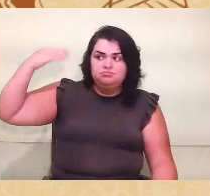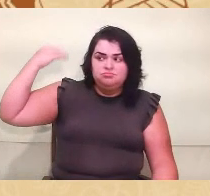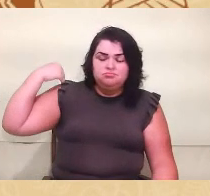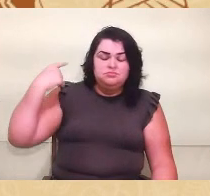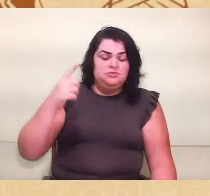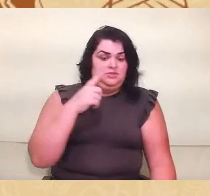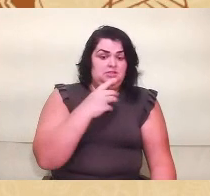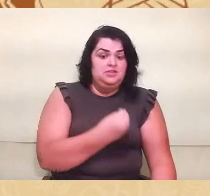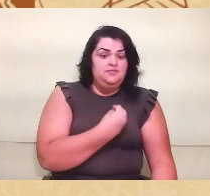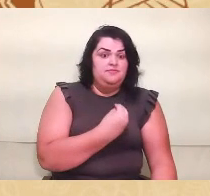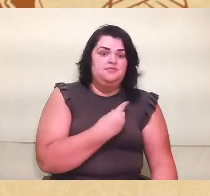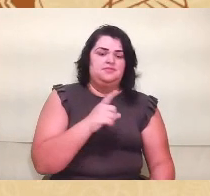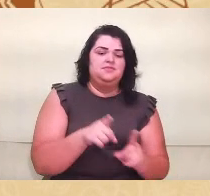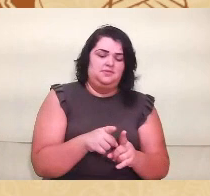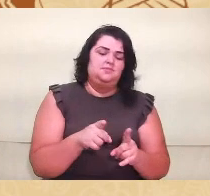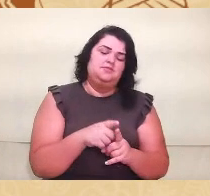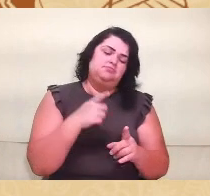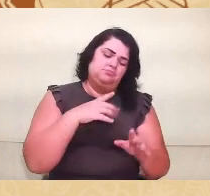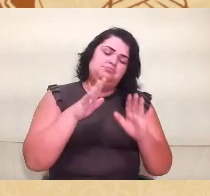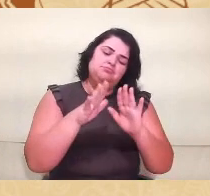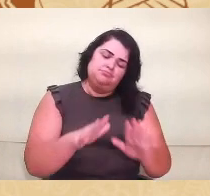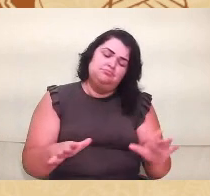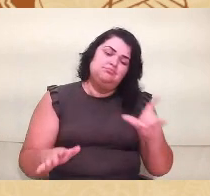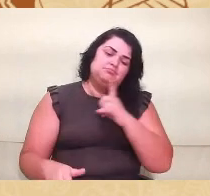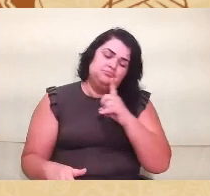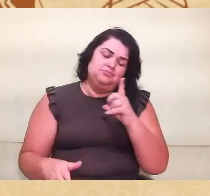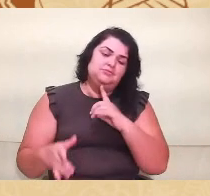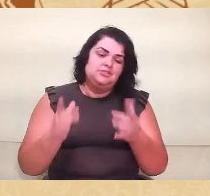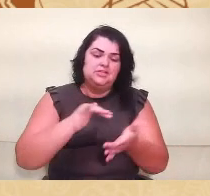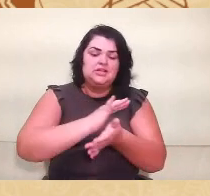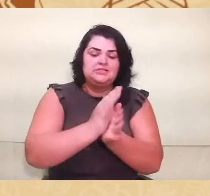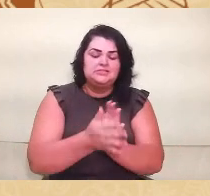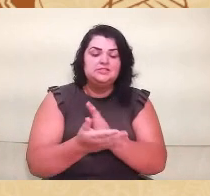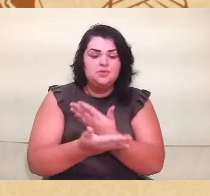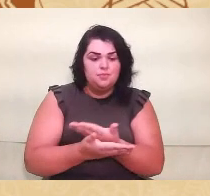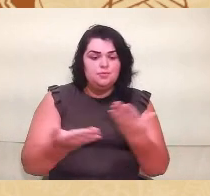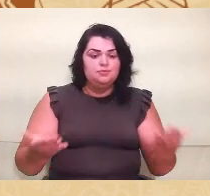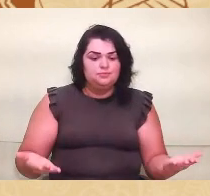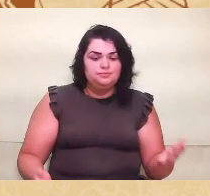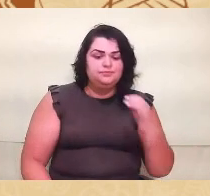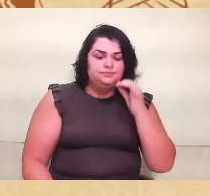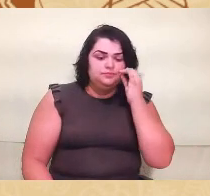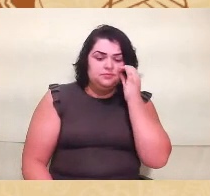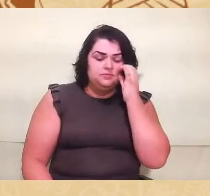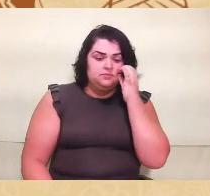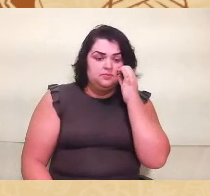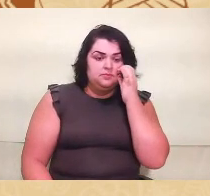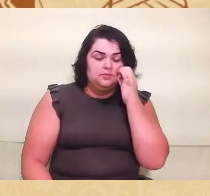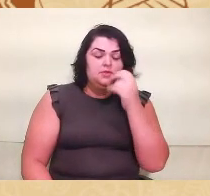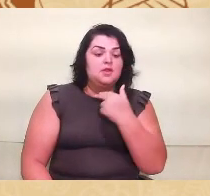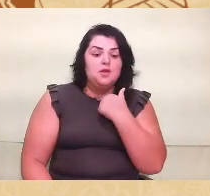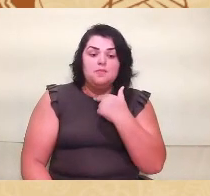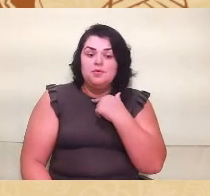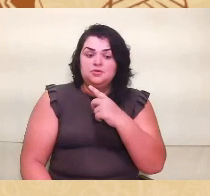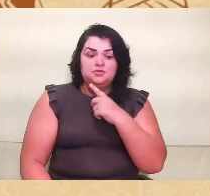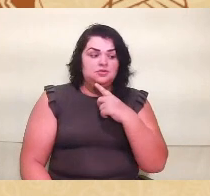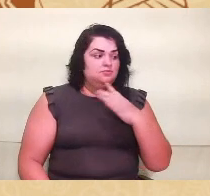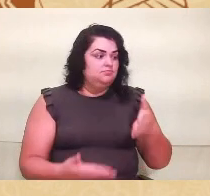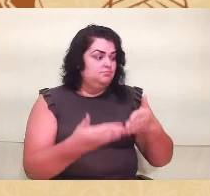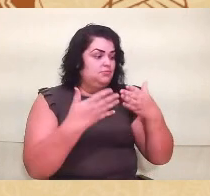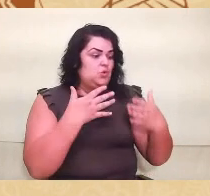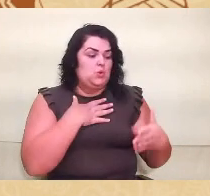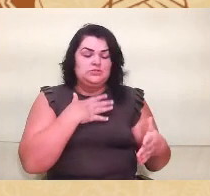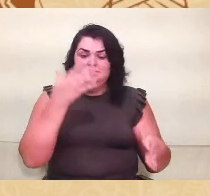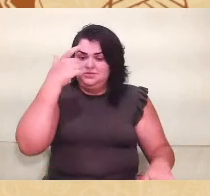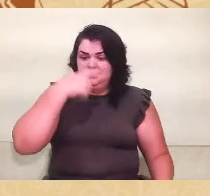outra, viu? Mas está aí uma das razões do racismo contra nós. Você não pode ter empatia, você não pode gostar da gente.